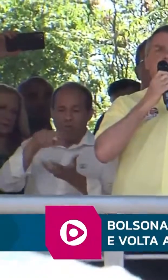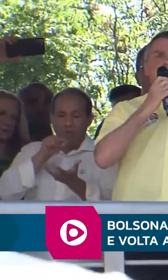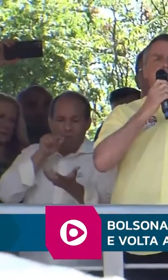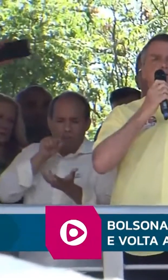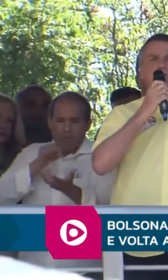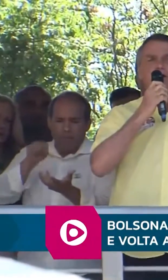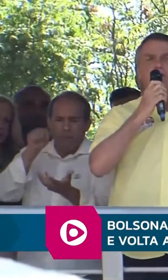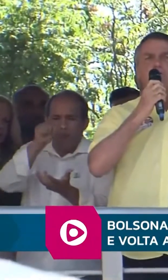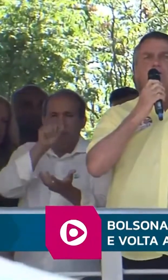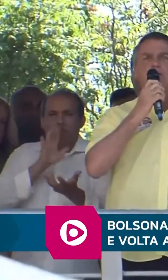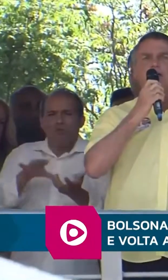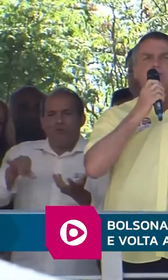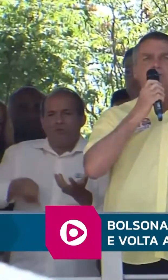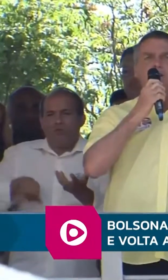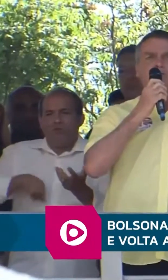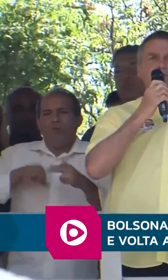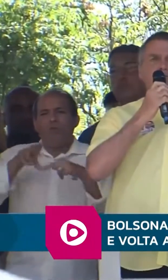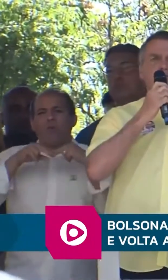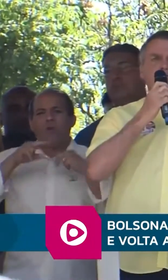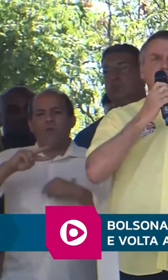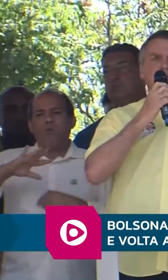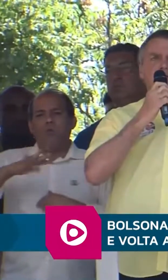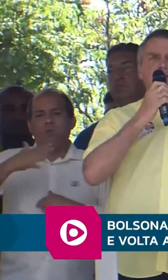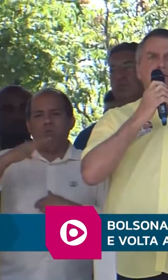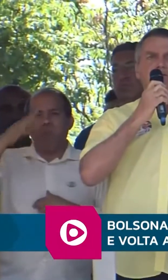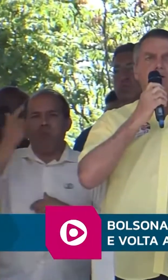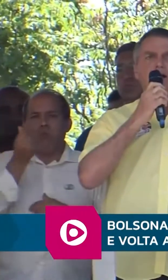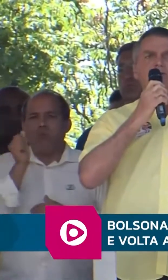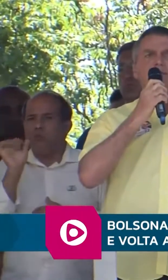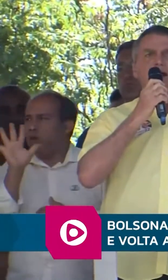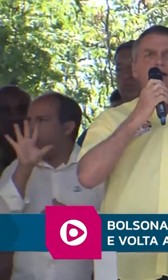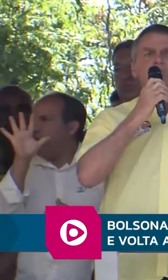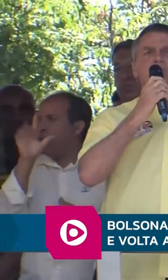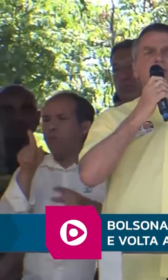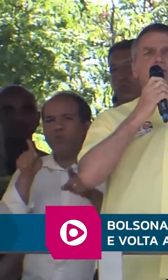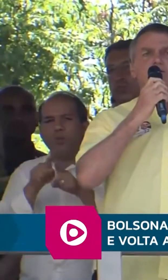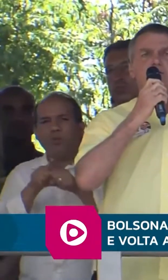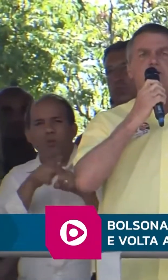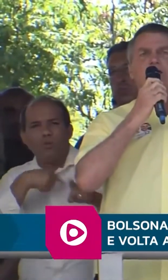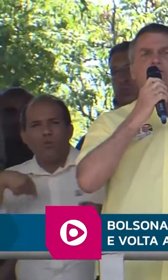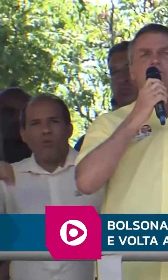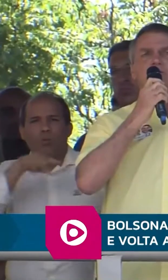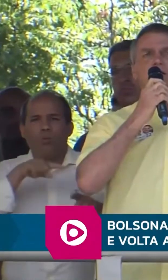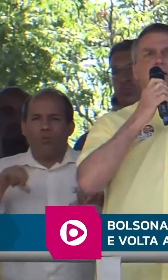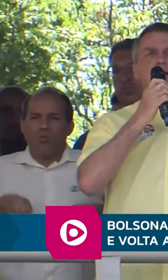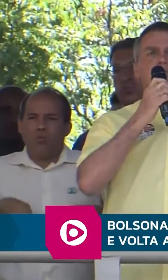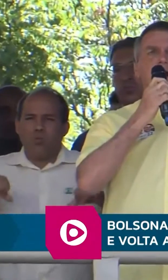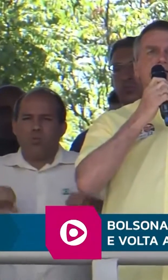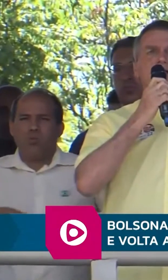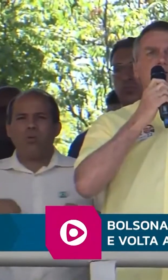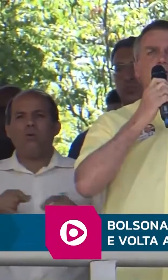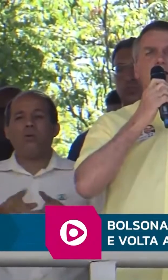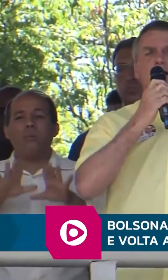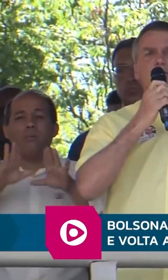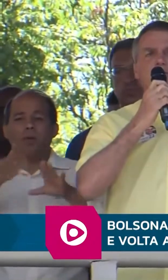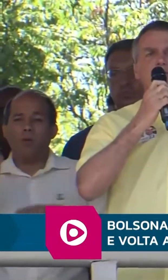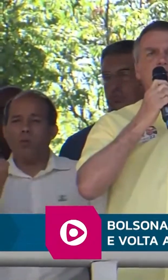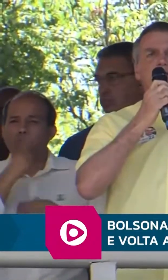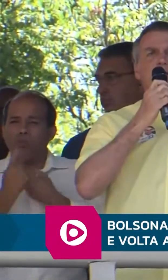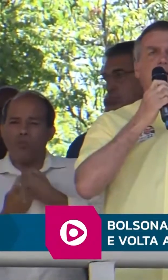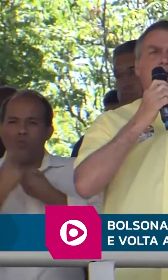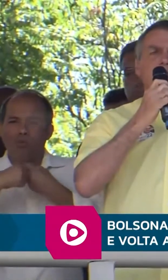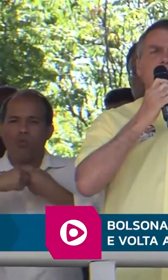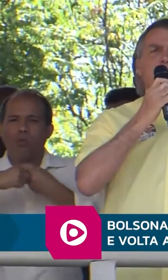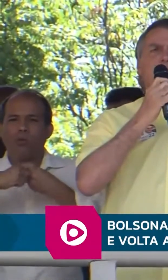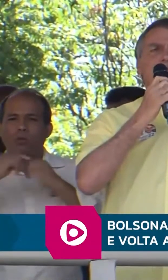todo sofreu com aumento de preços. Nós também sofremos, mas